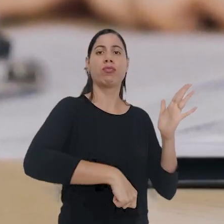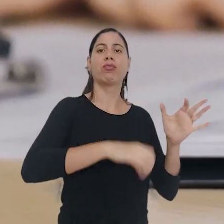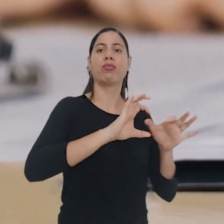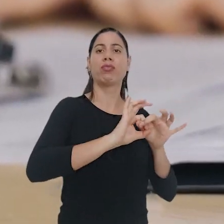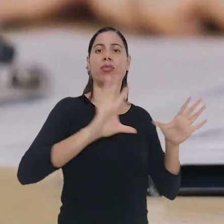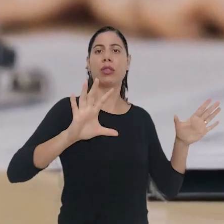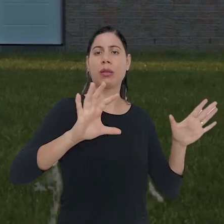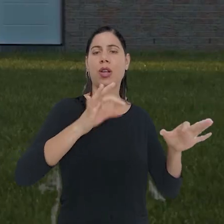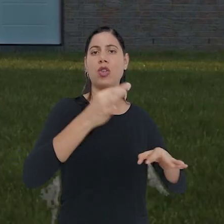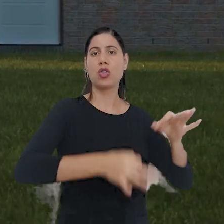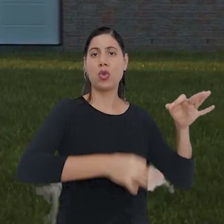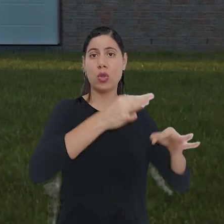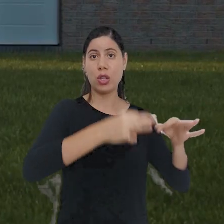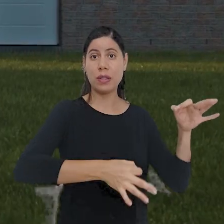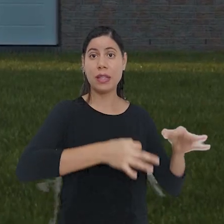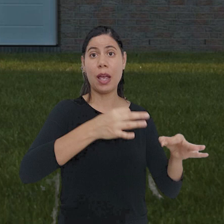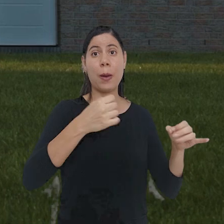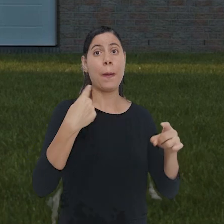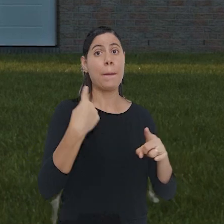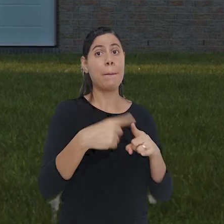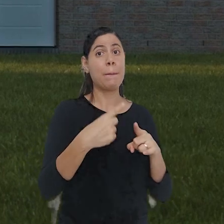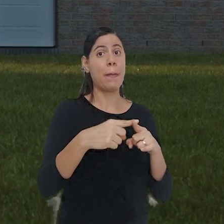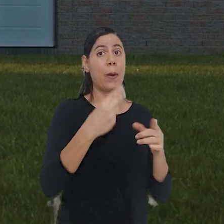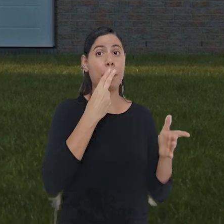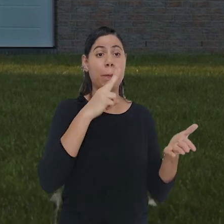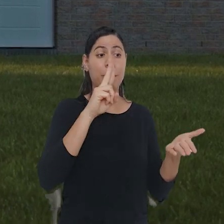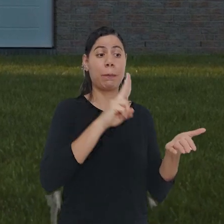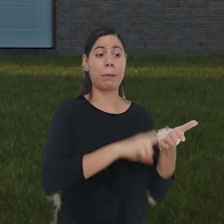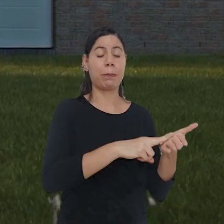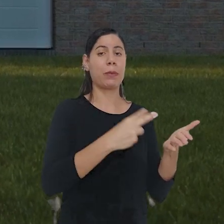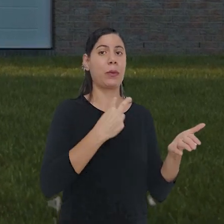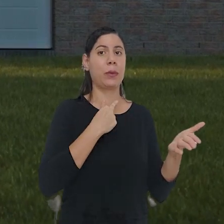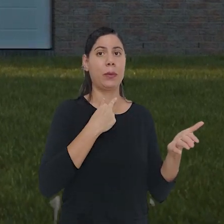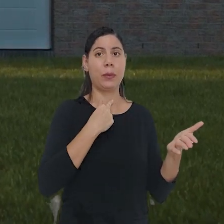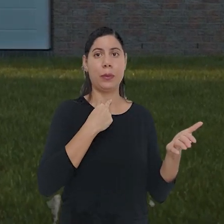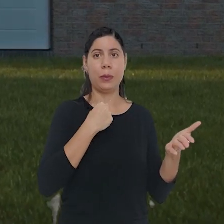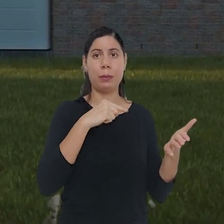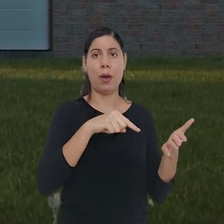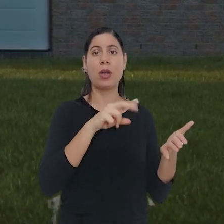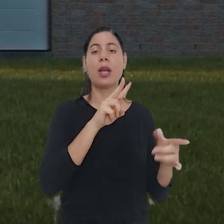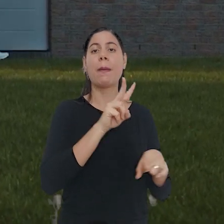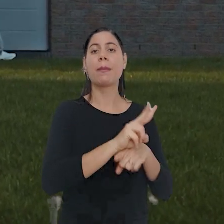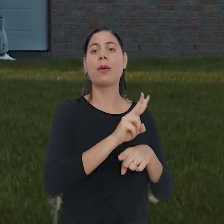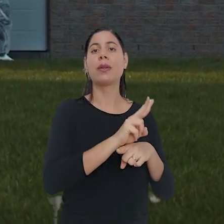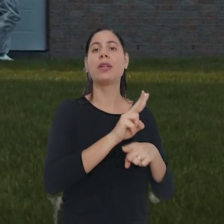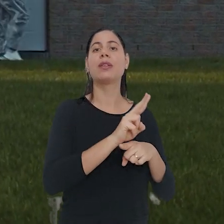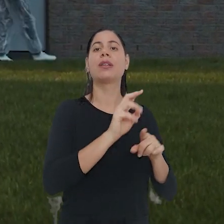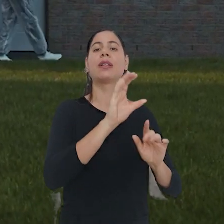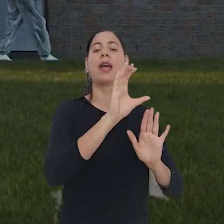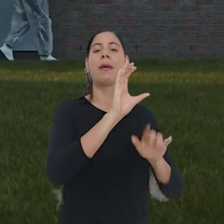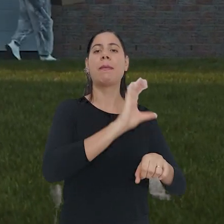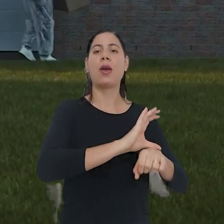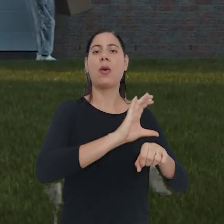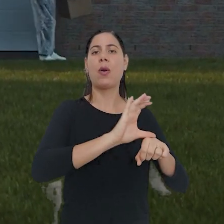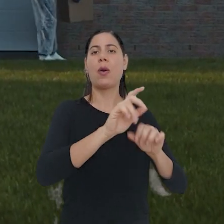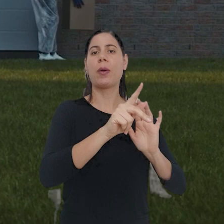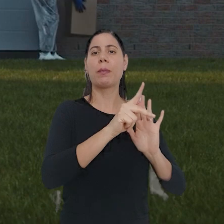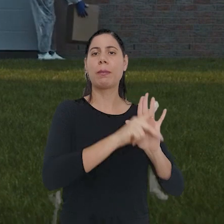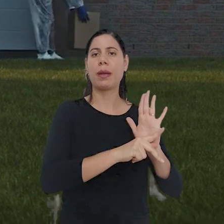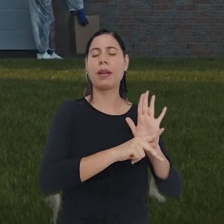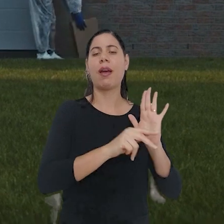autorização judicial. Isso porque a inviolabilidade da correspondência está protegida pelo Código Penal em seu